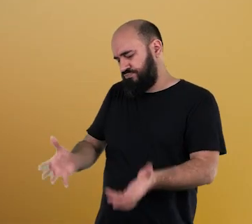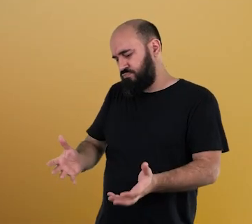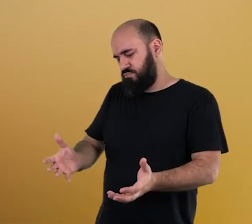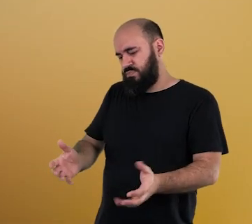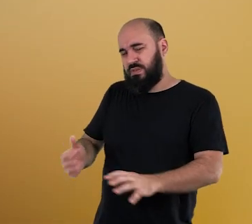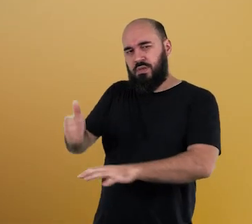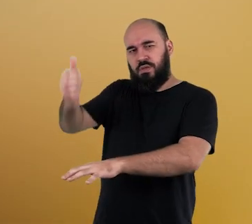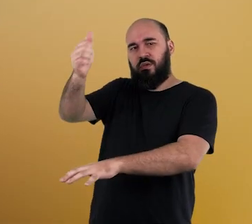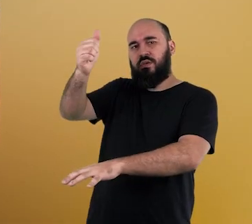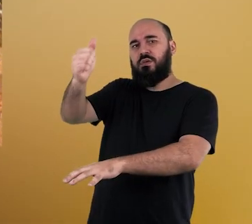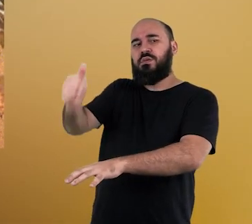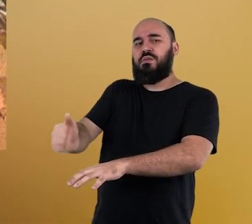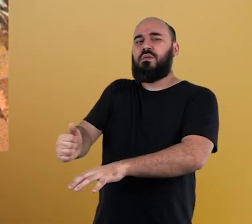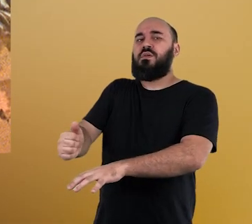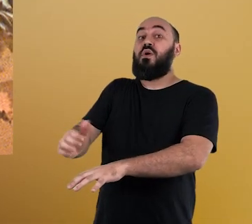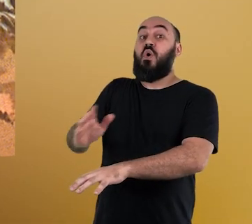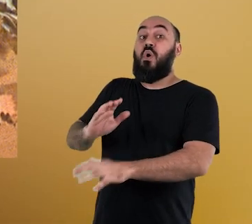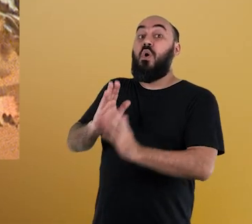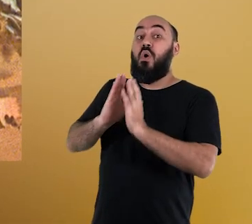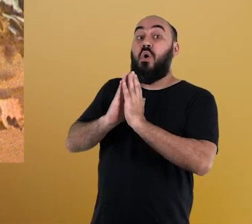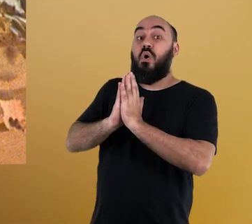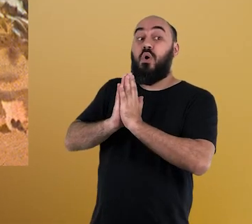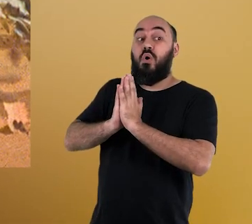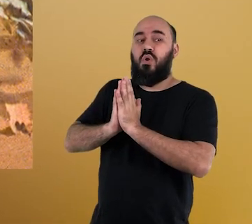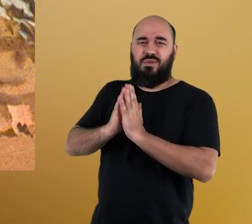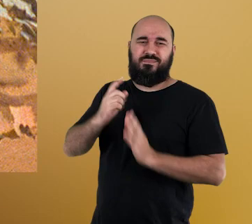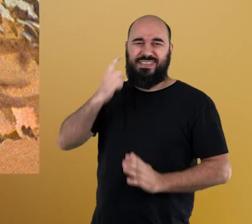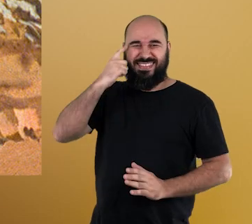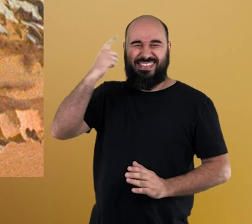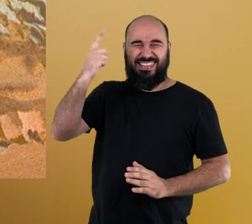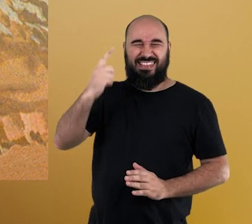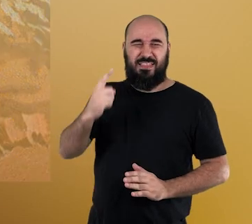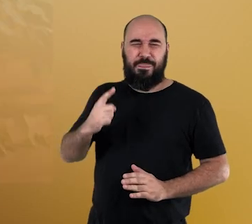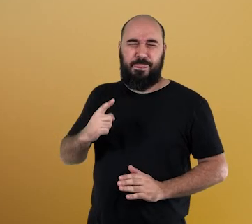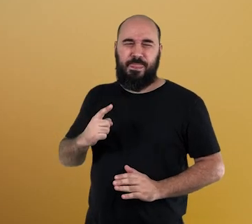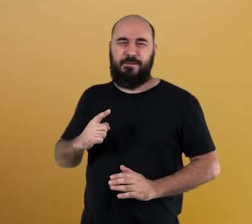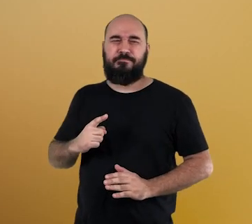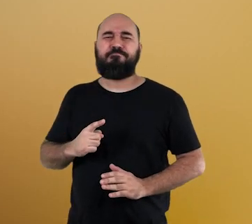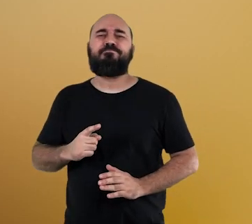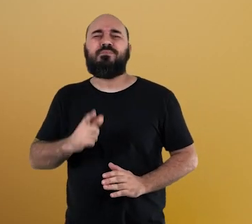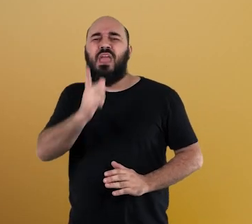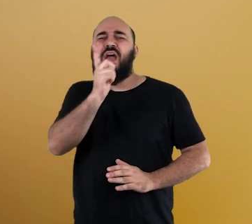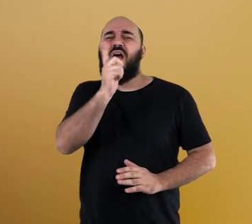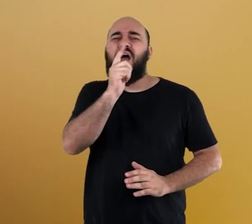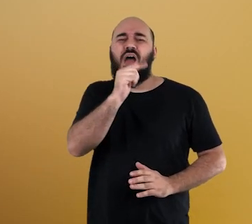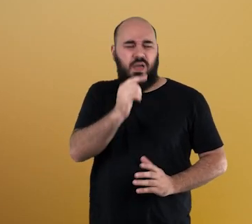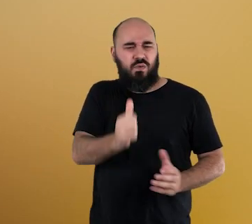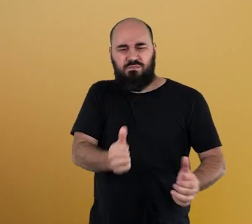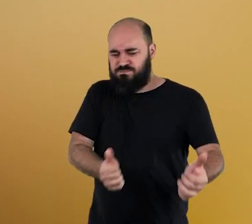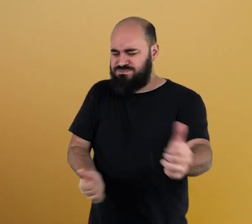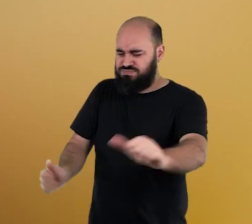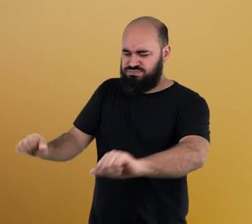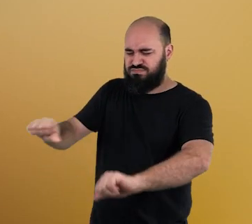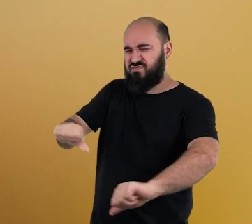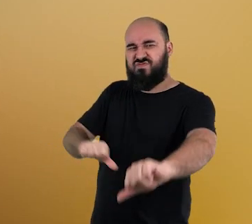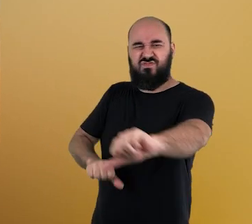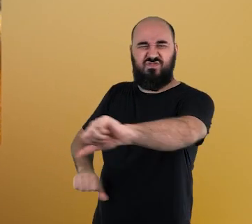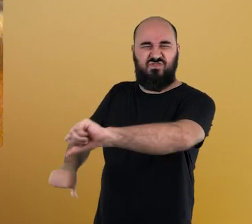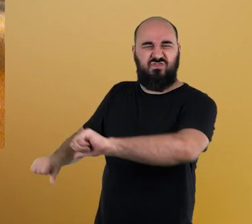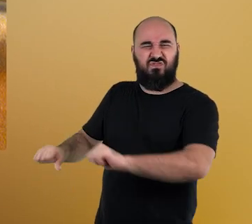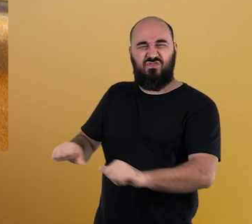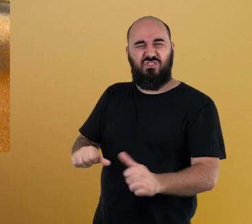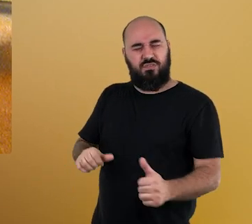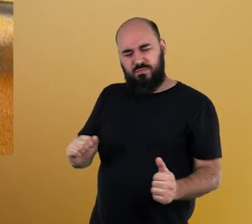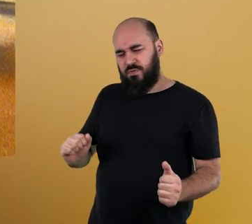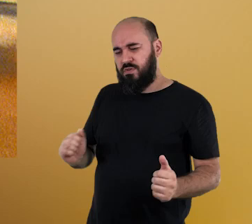Deus, Elias primeiro teve uma ideia. Ele disse assim: tragam alguns vasos com água e joguem sobre o altar. E jogaram. E Elias disse pela